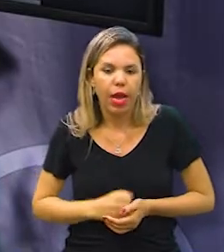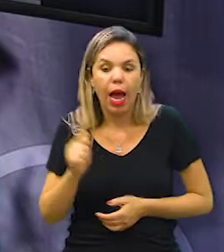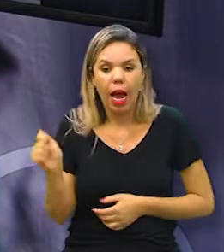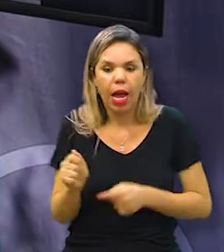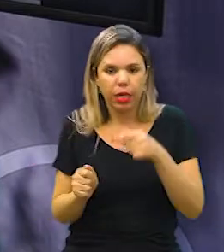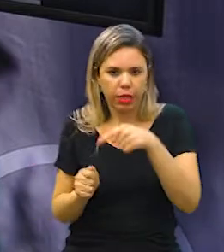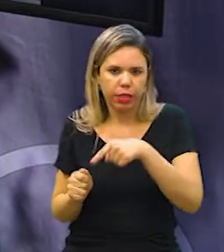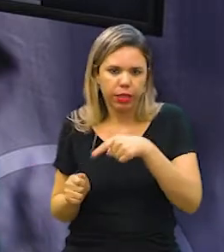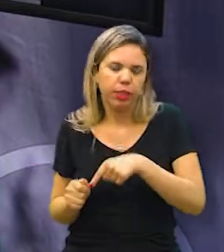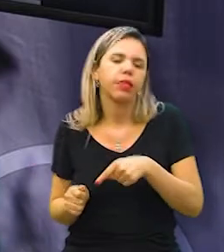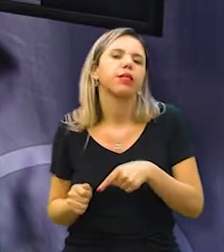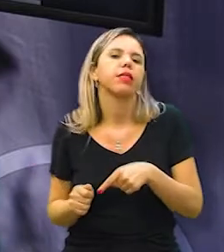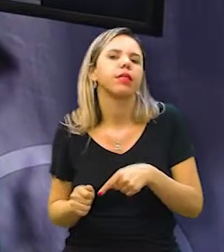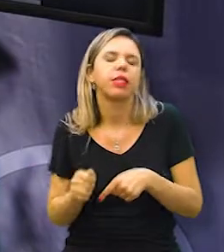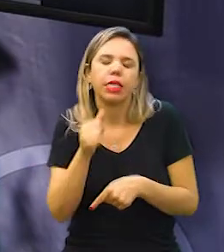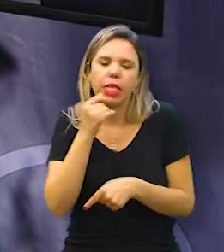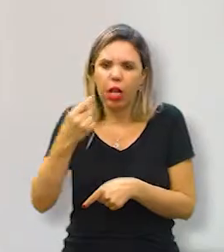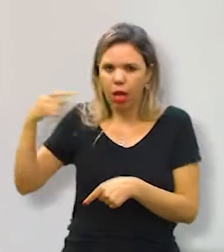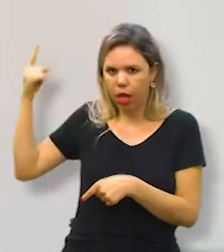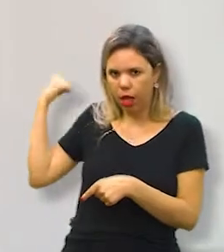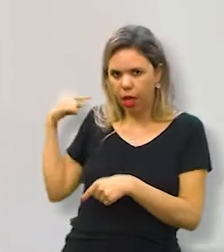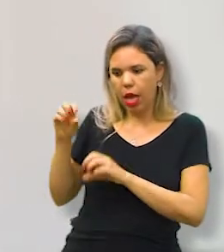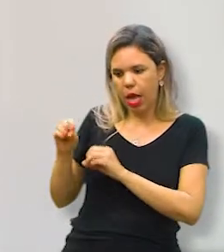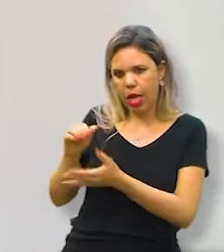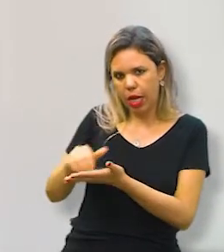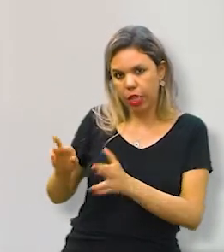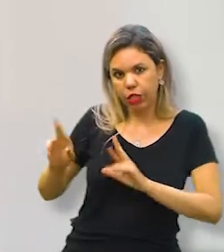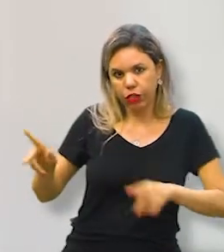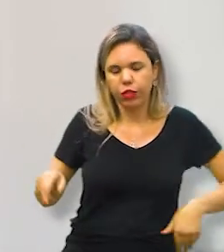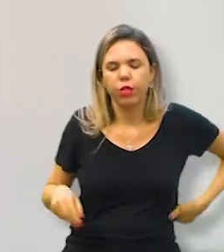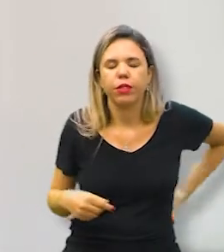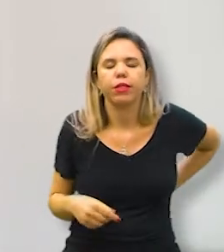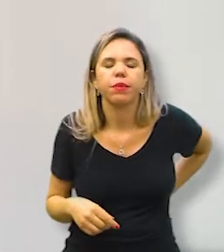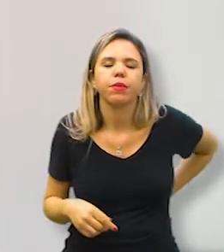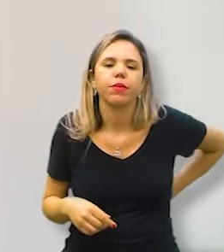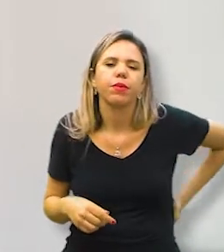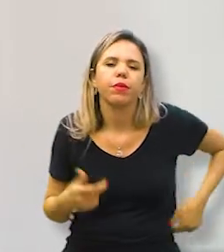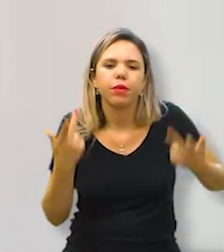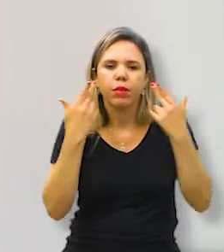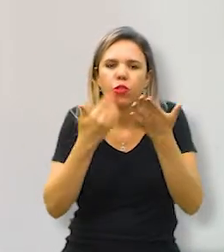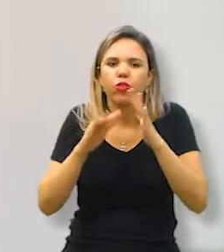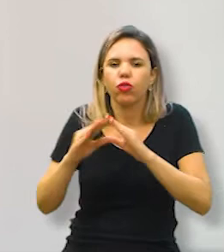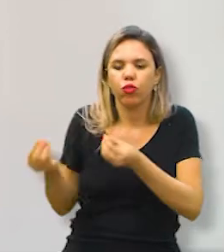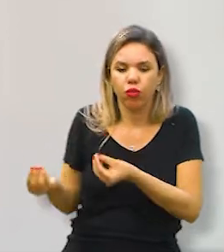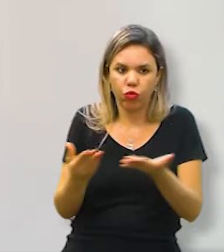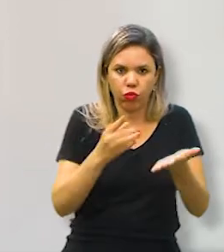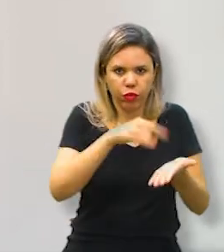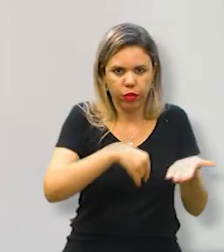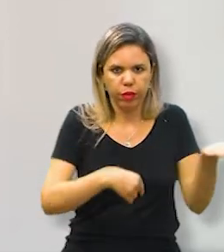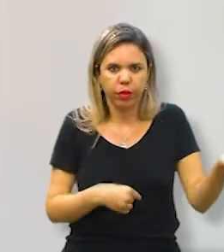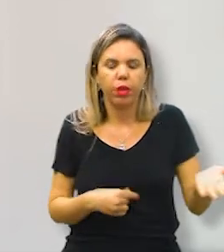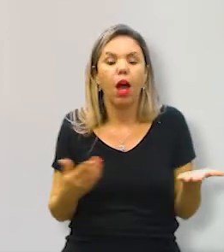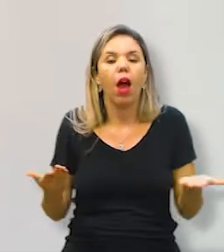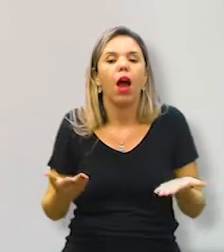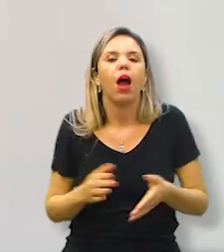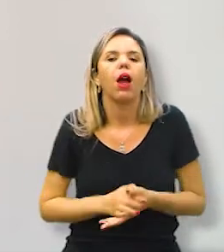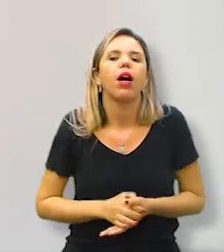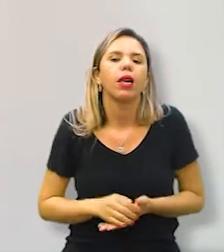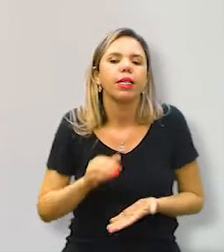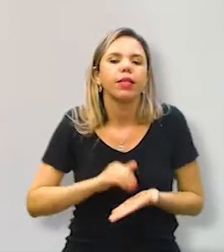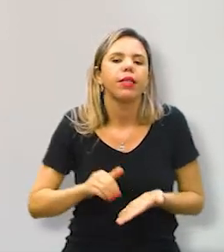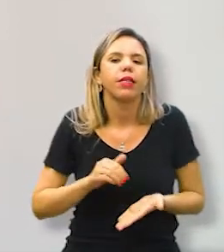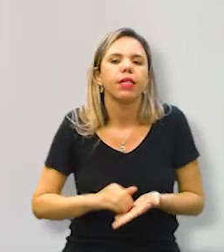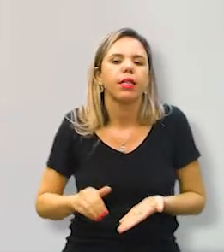associação, quando era com a educação, era diferente. Normalmente, as escolas é que enviavam, né? Agora, com a